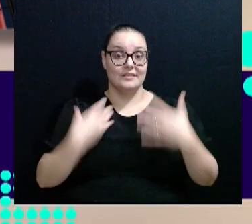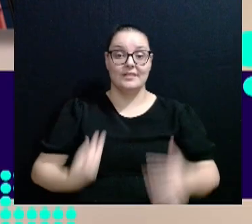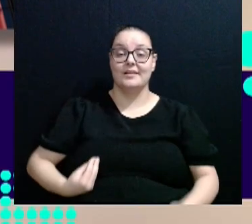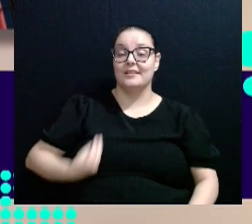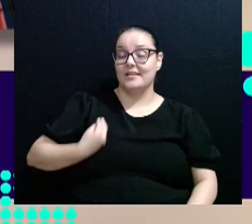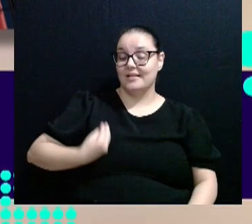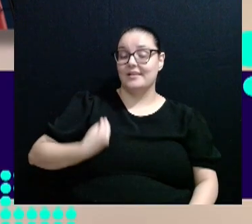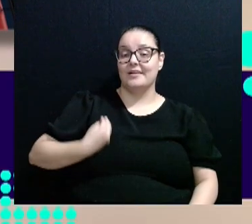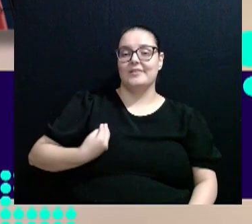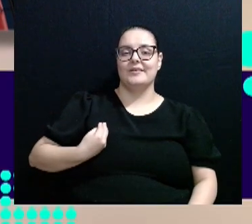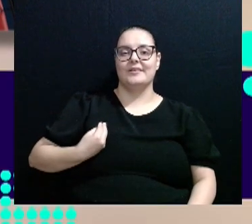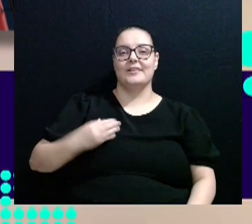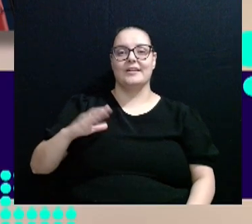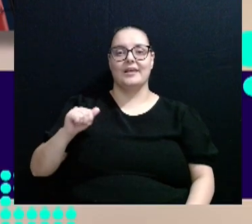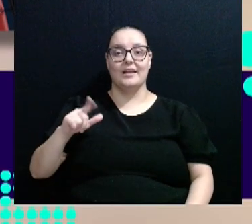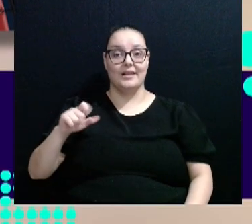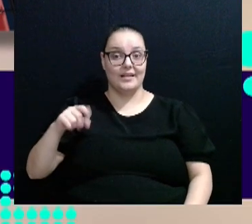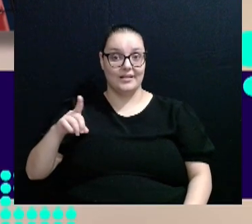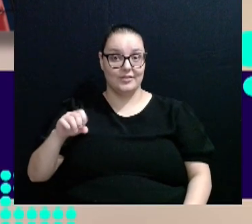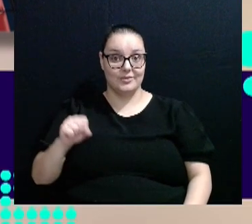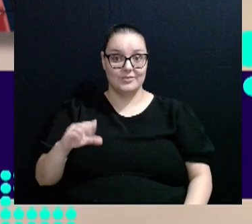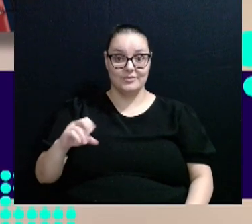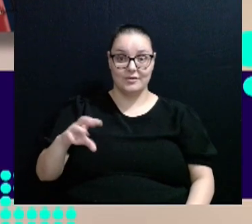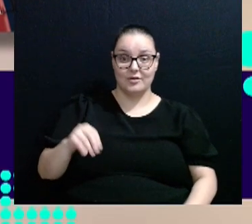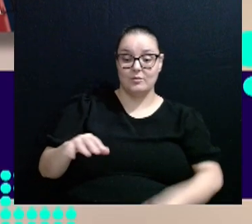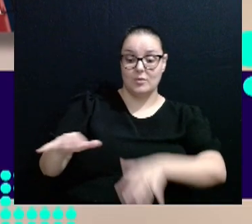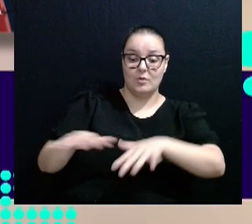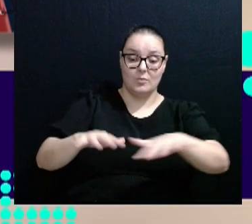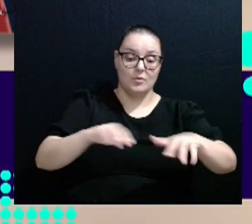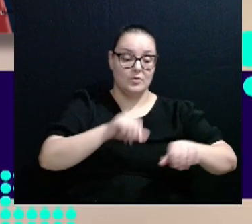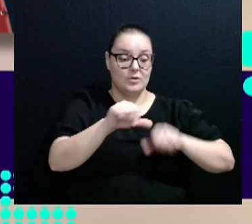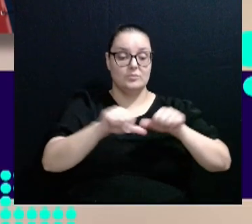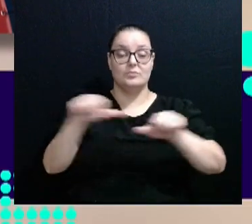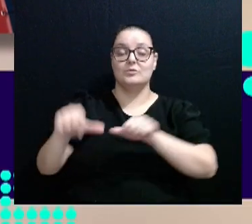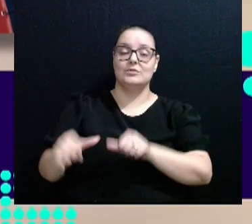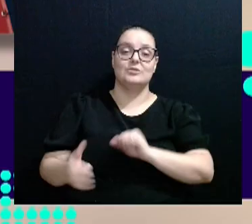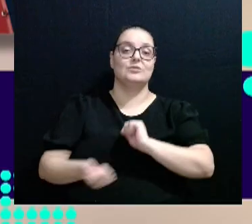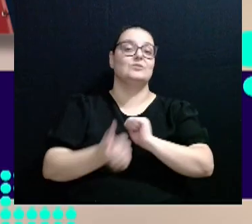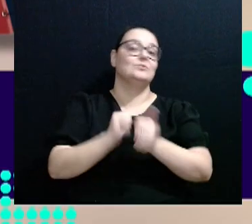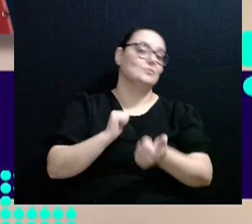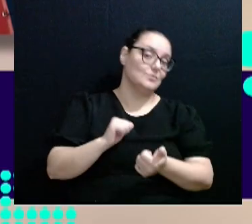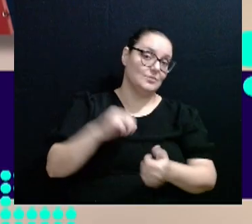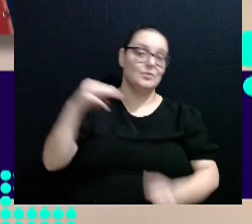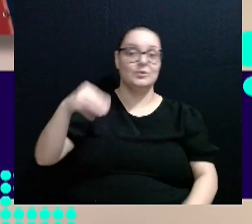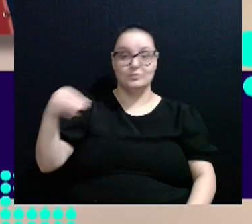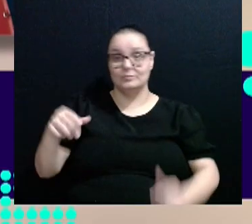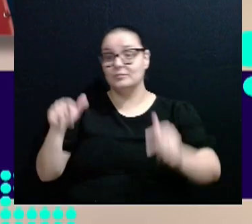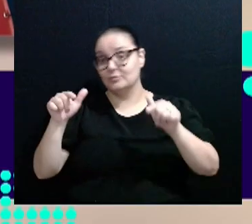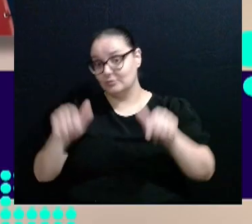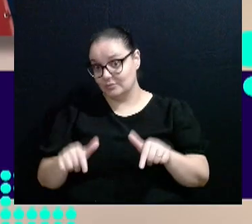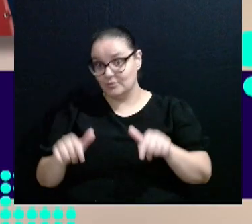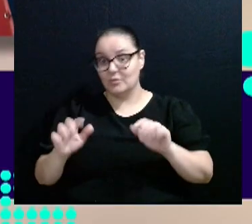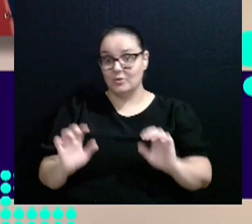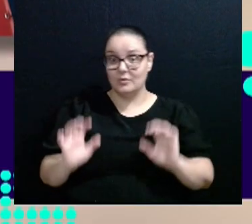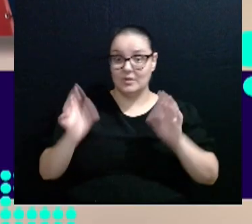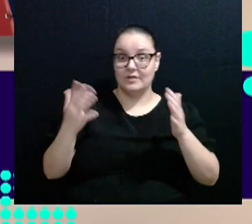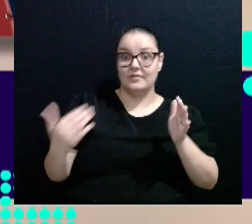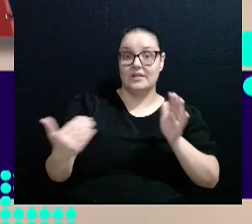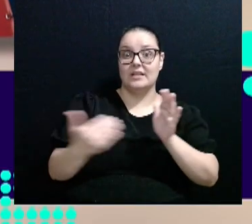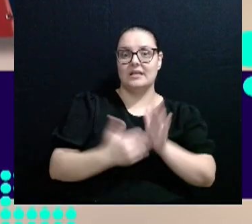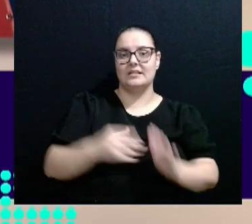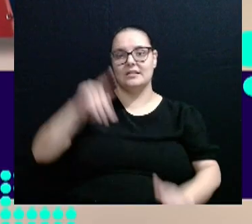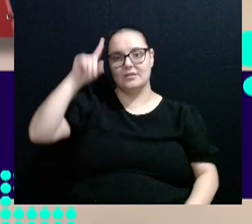caleidoscópio esportivo, movimento que transforma. Com monitores do espaço, o evento vai até o dia 22